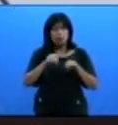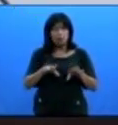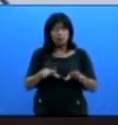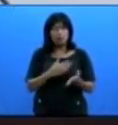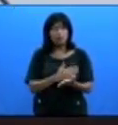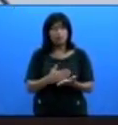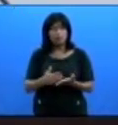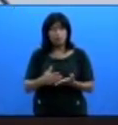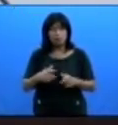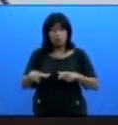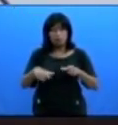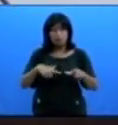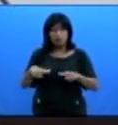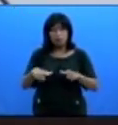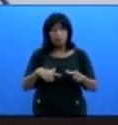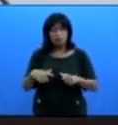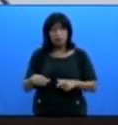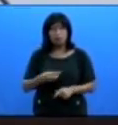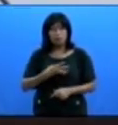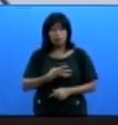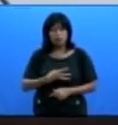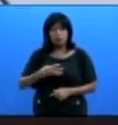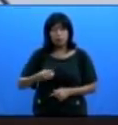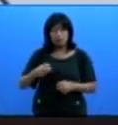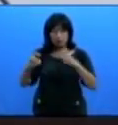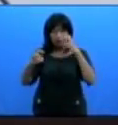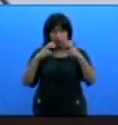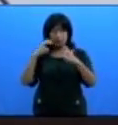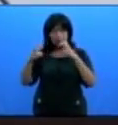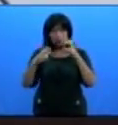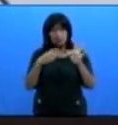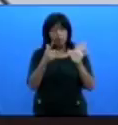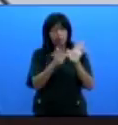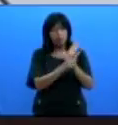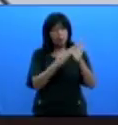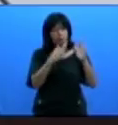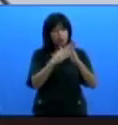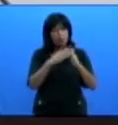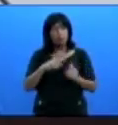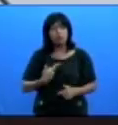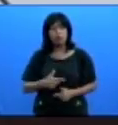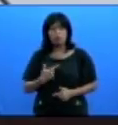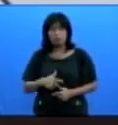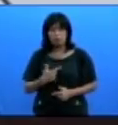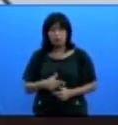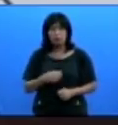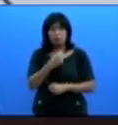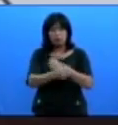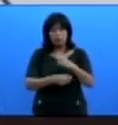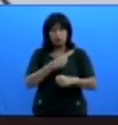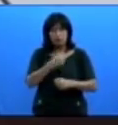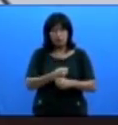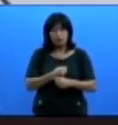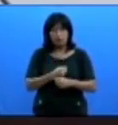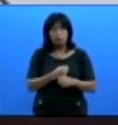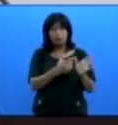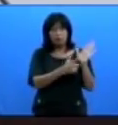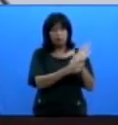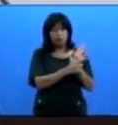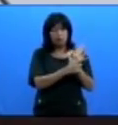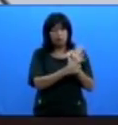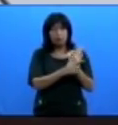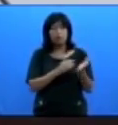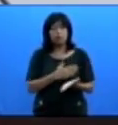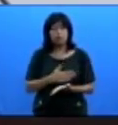trabalhos desta 40ª sessão ordinária do segundo ano da 15ª legislatura. E,